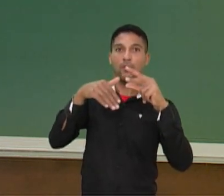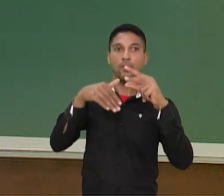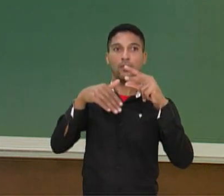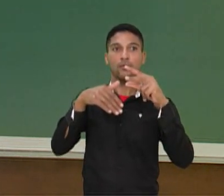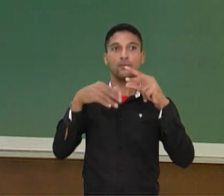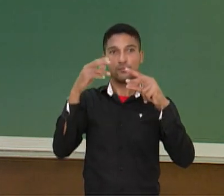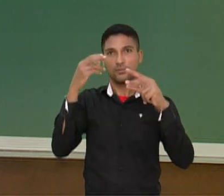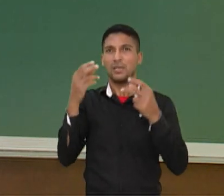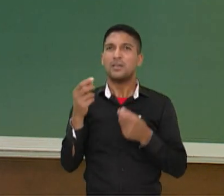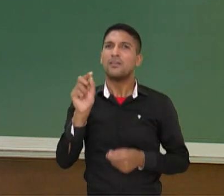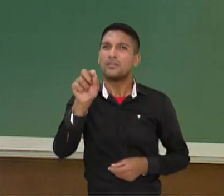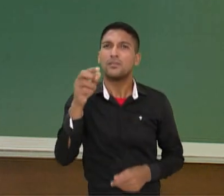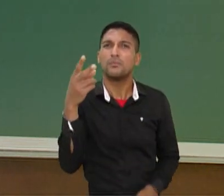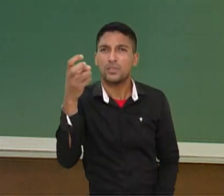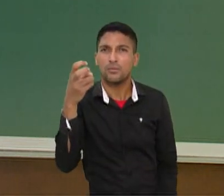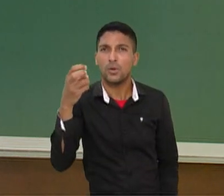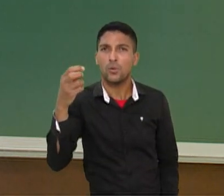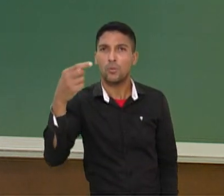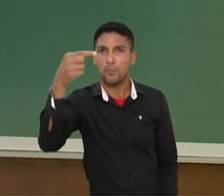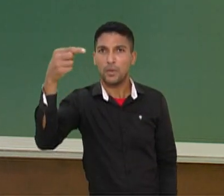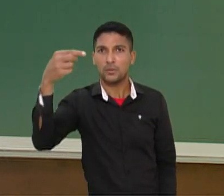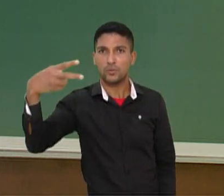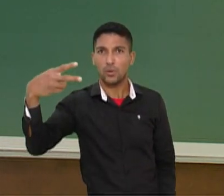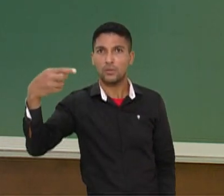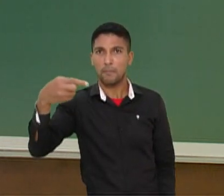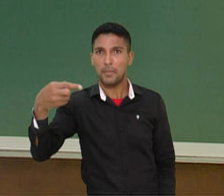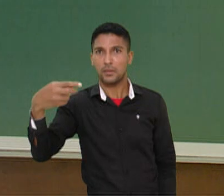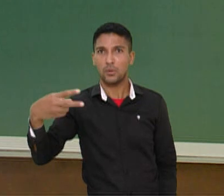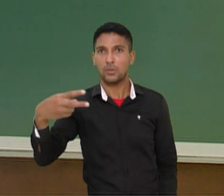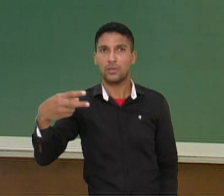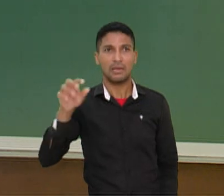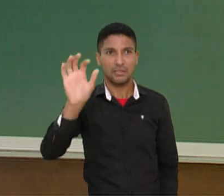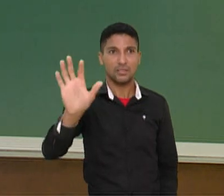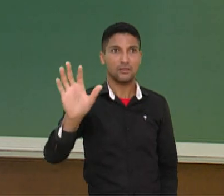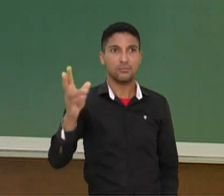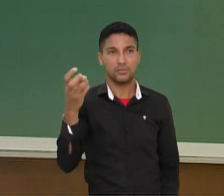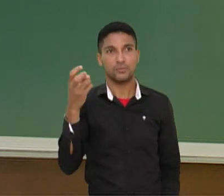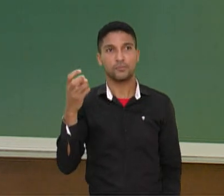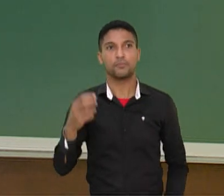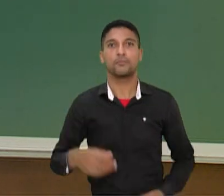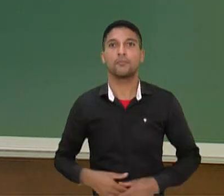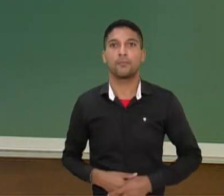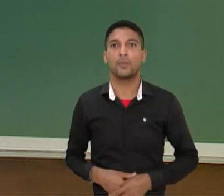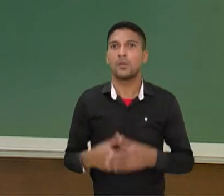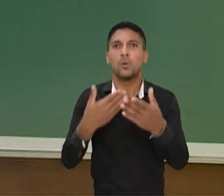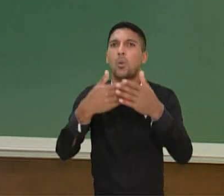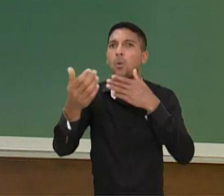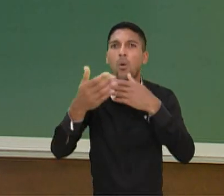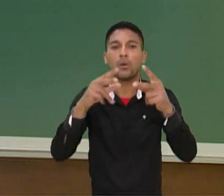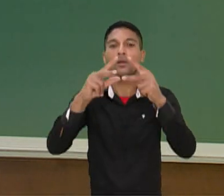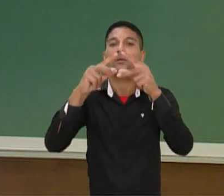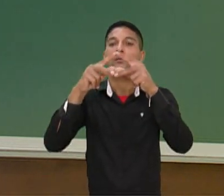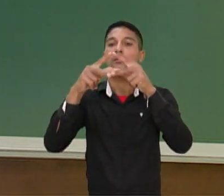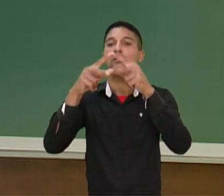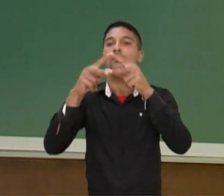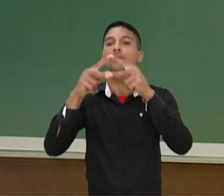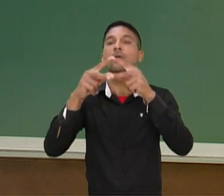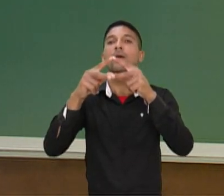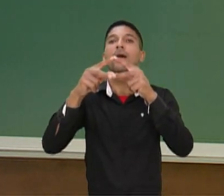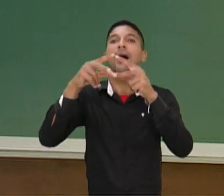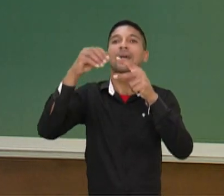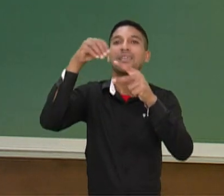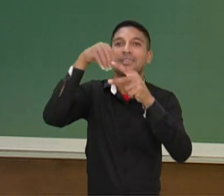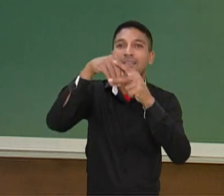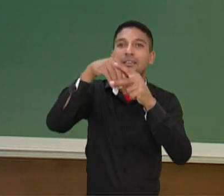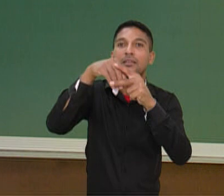fixo? Então, quantos triângulos eu vou ter num polígono qualquer?